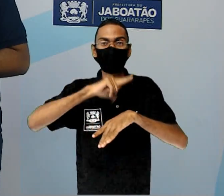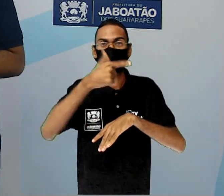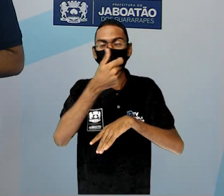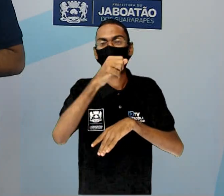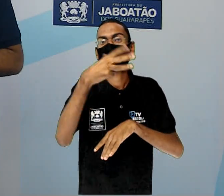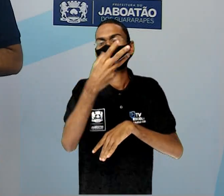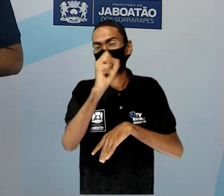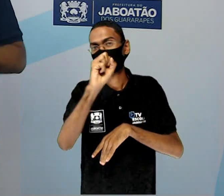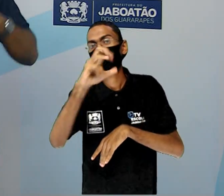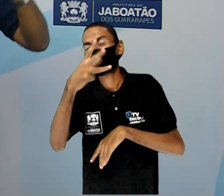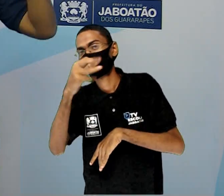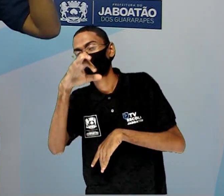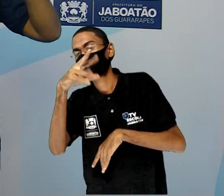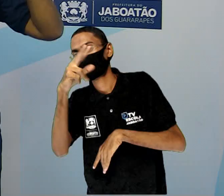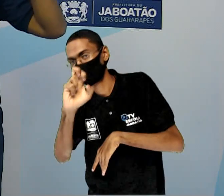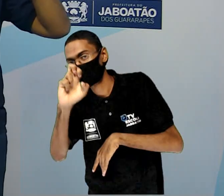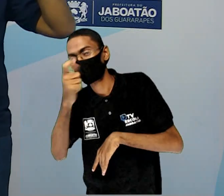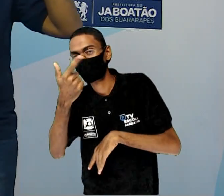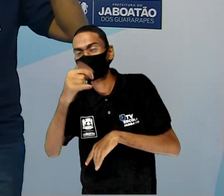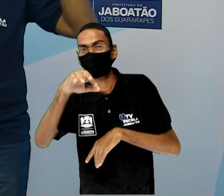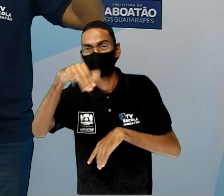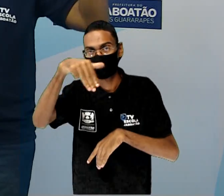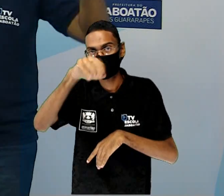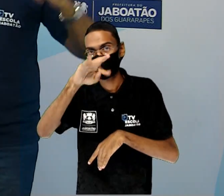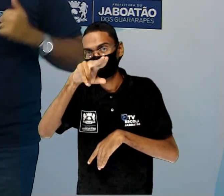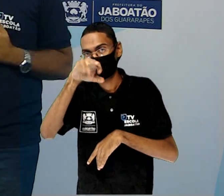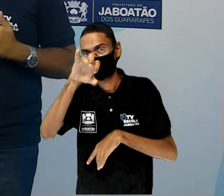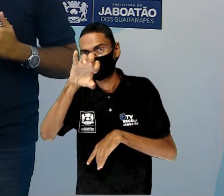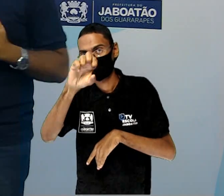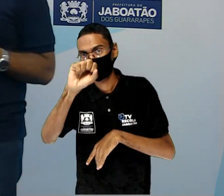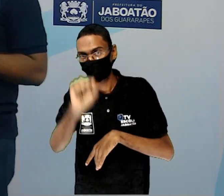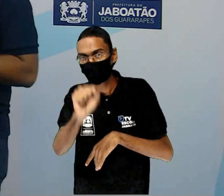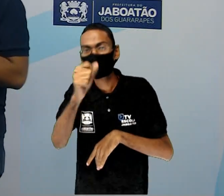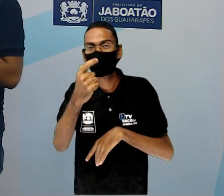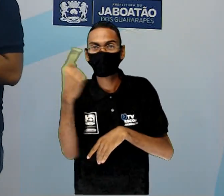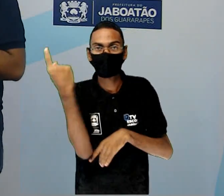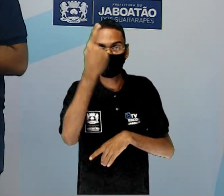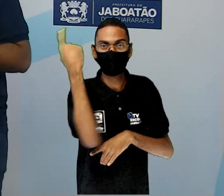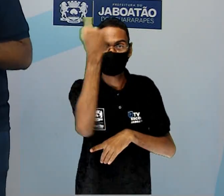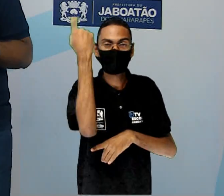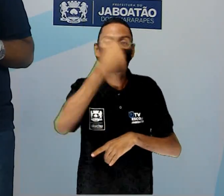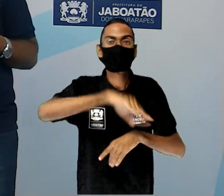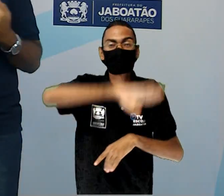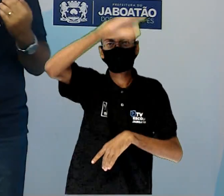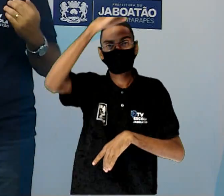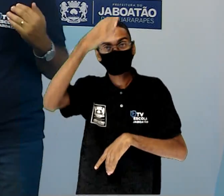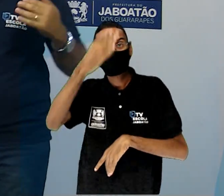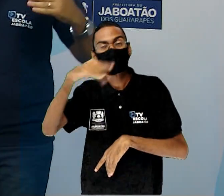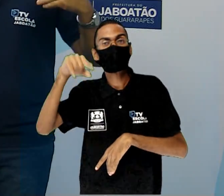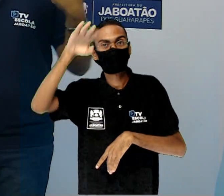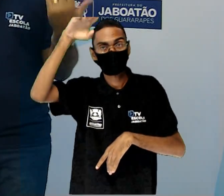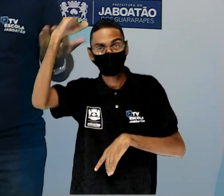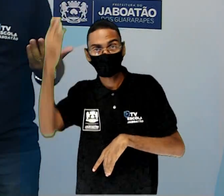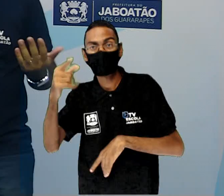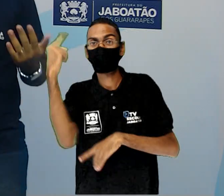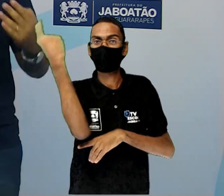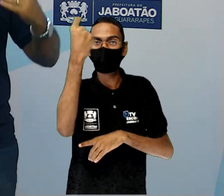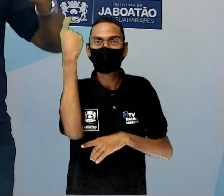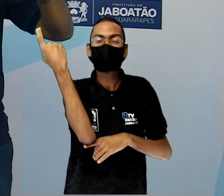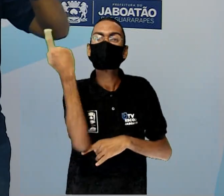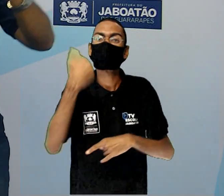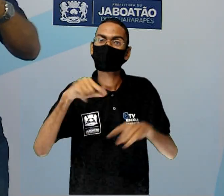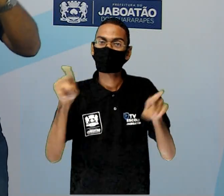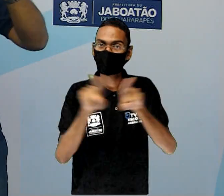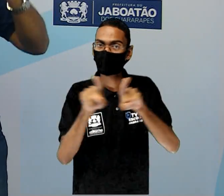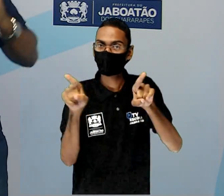8.848 metros de altura, seria aí o ponto mais alto do mundo, As montanhas que são resultado, muitas vezes,